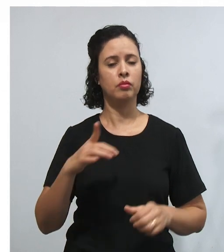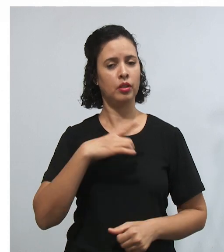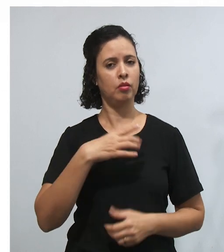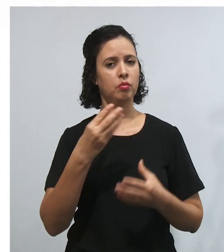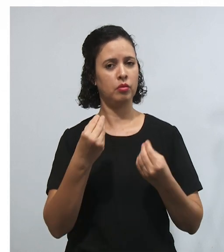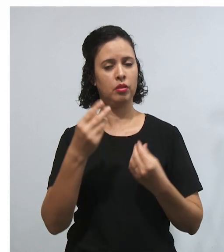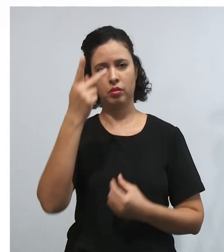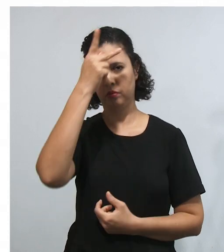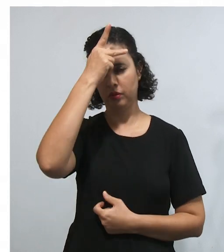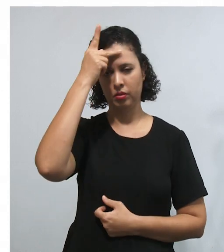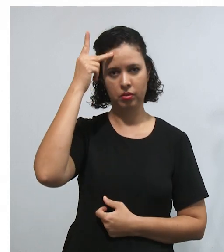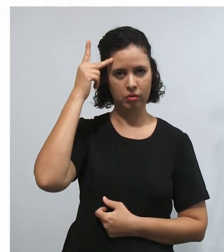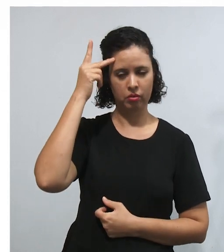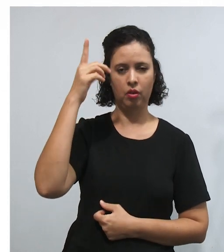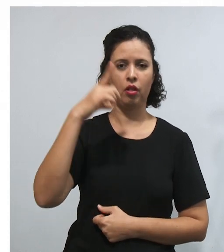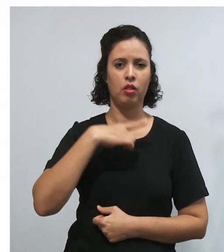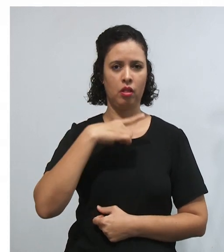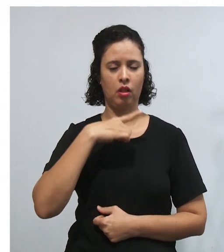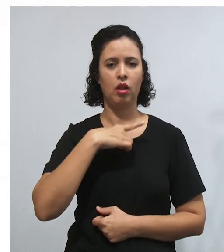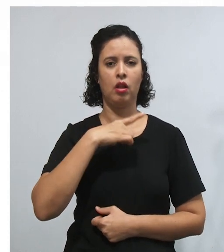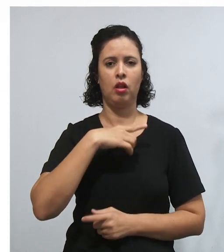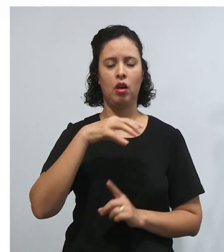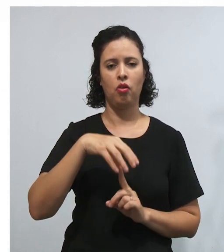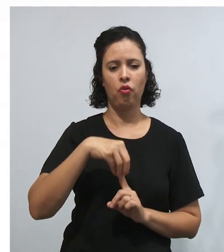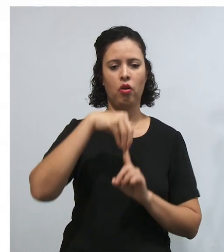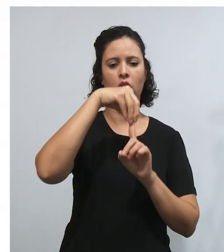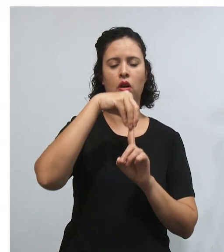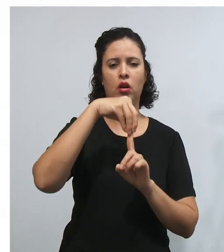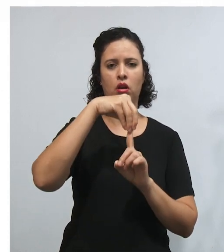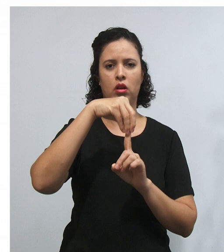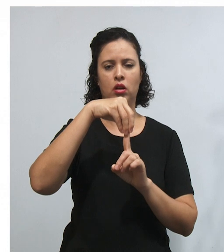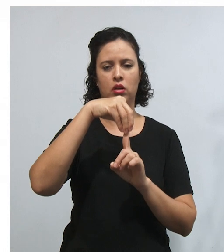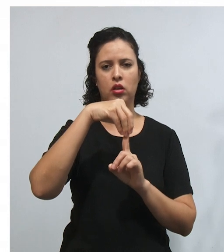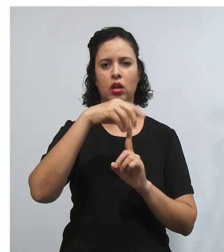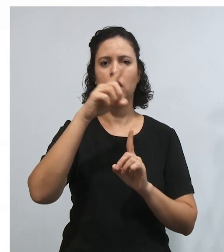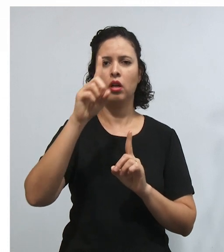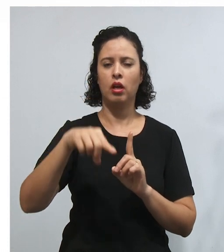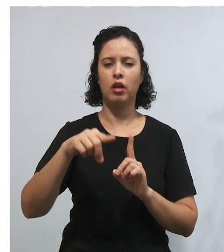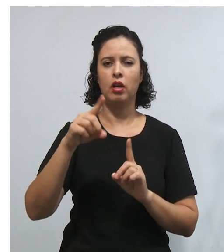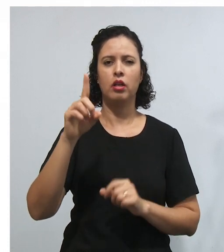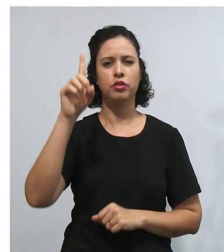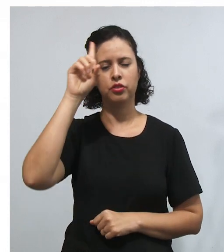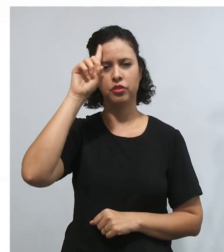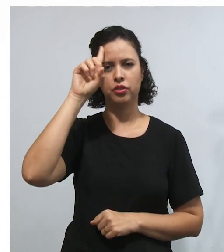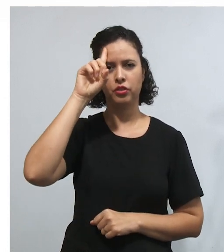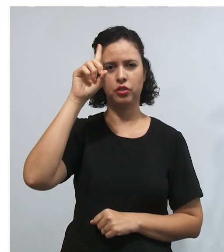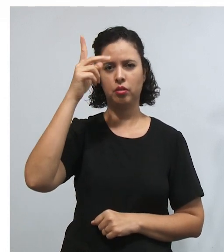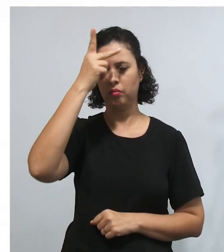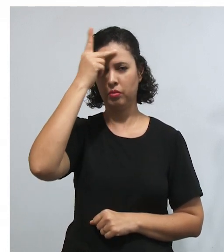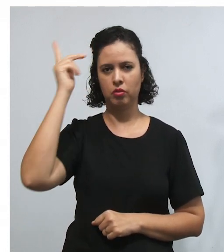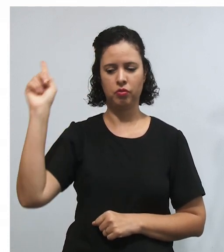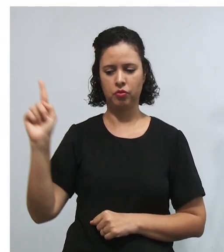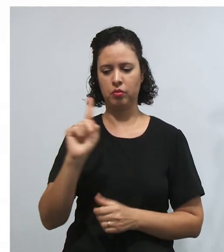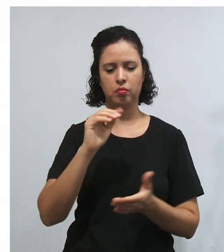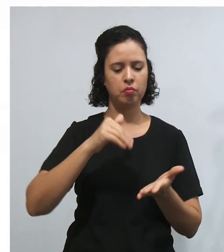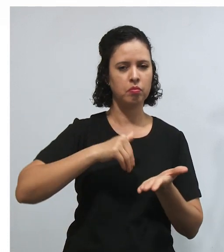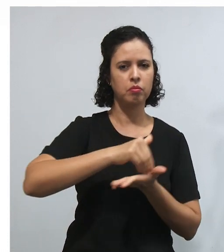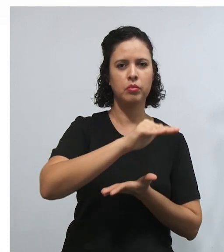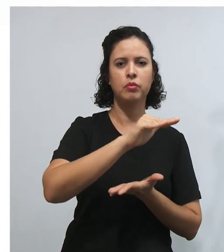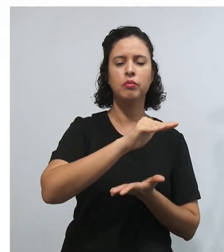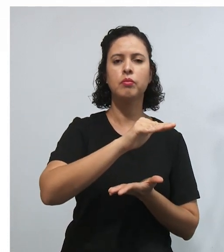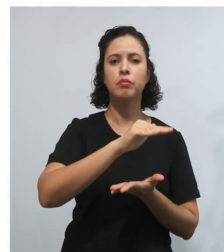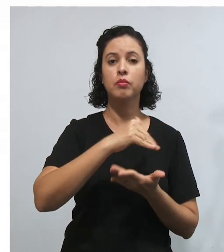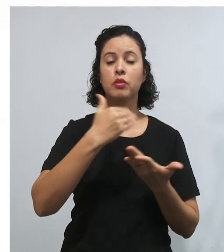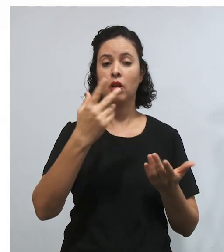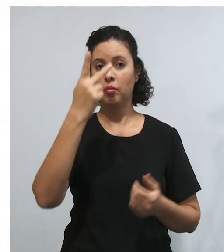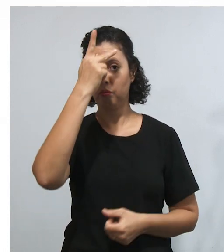tá lá, né? Você tá naquele cargo comissionado. Um belo dia, você foi mandado embora, né? A